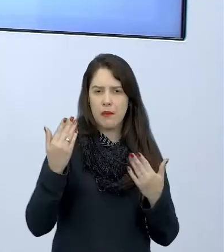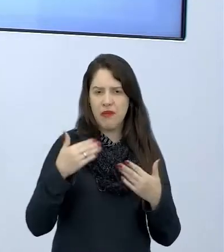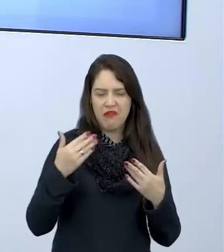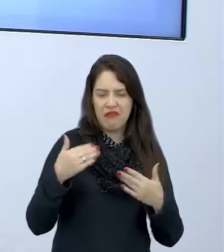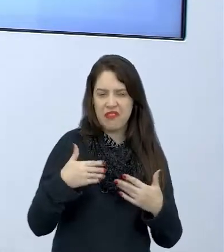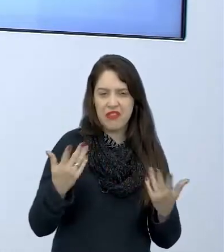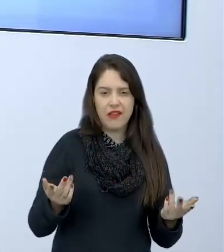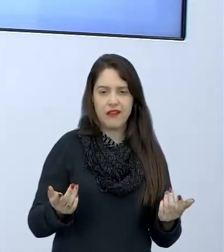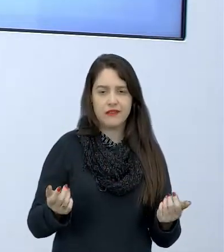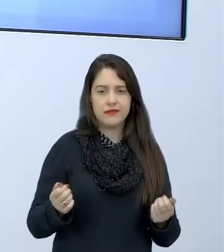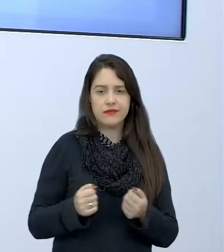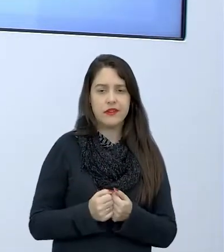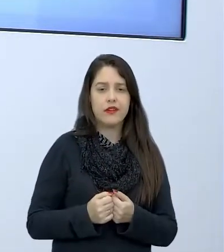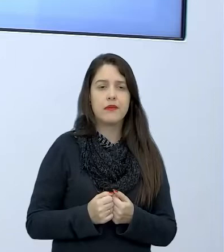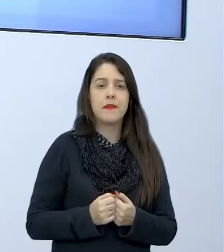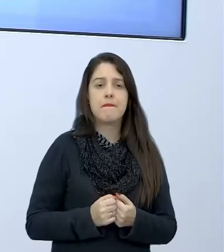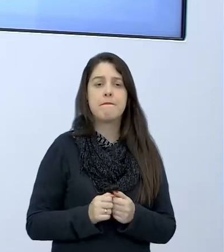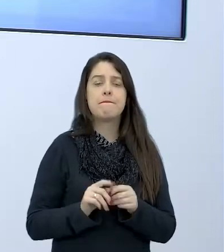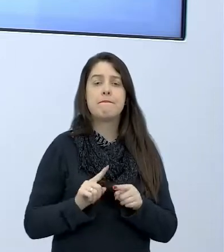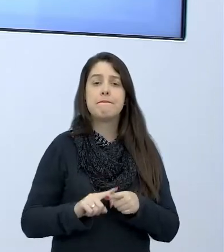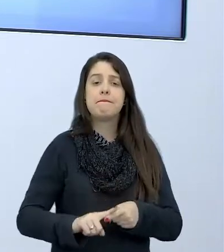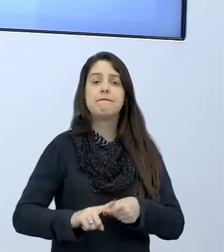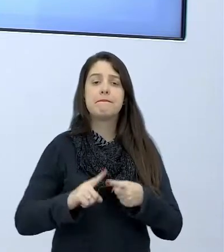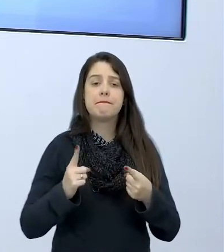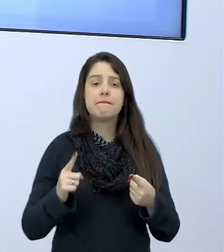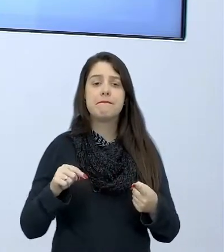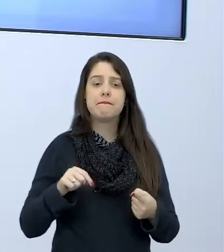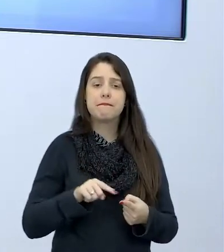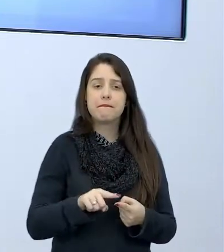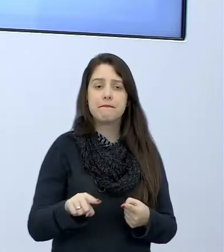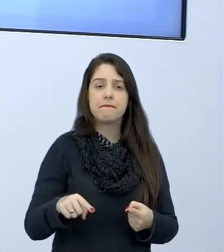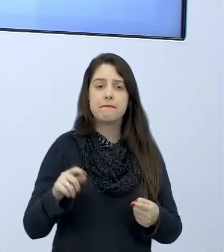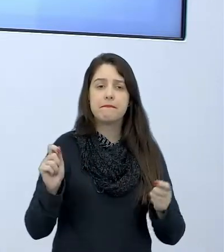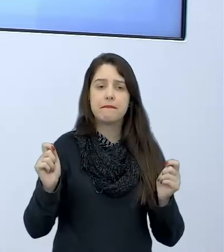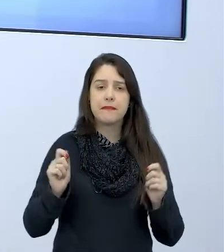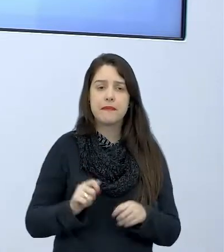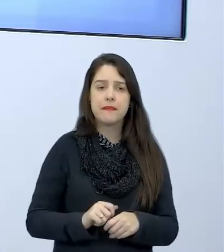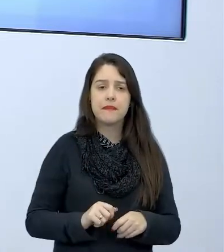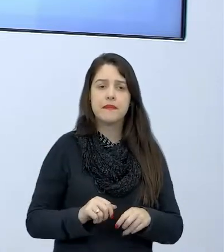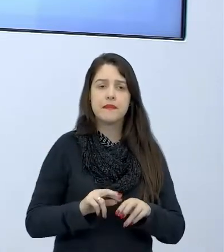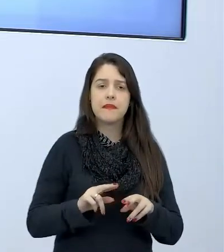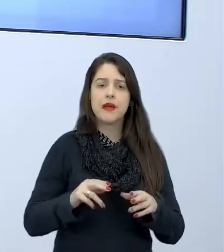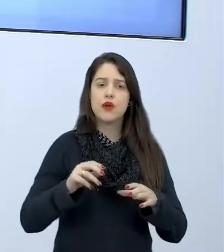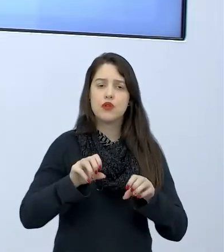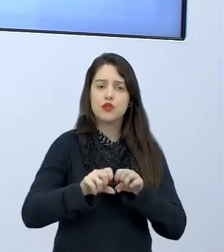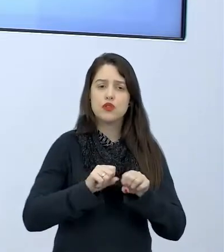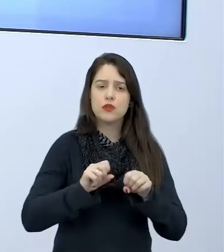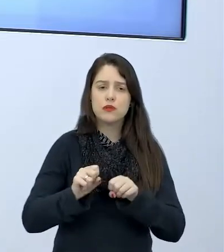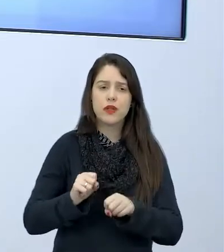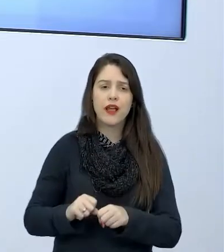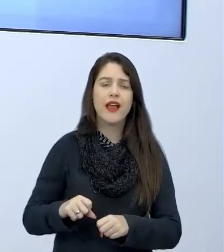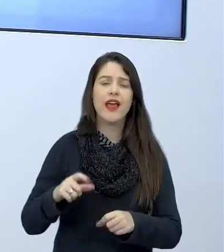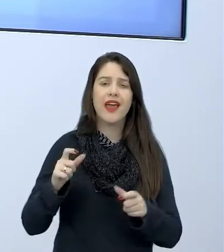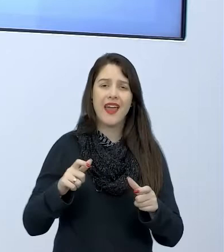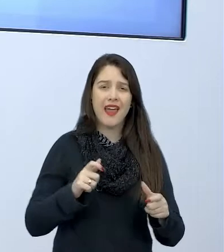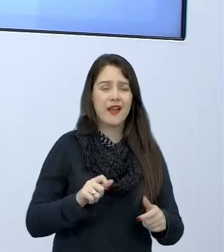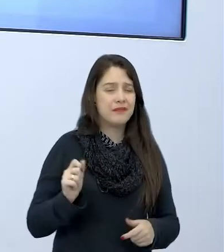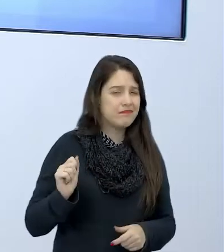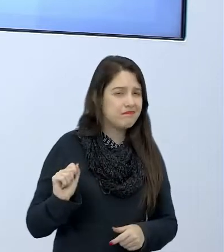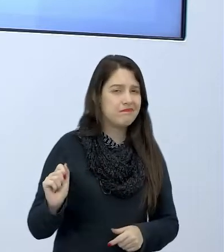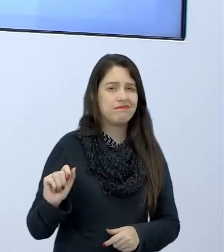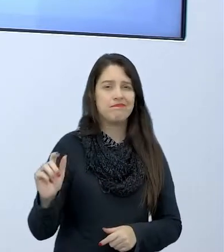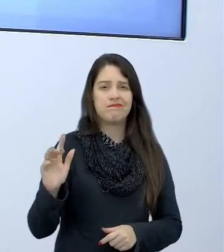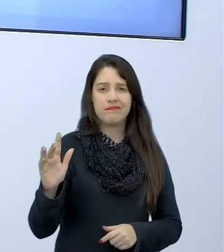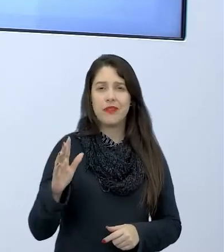né, específicas de cada lugar. Mas aí você tem a questão, validação de diploma, é um processo caro e burocrático, muitas vezes